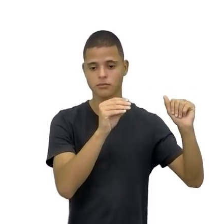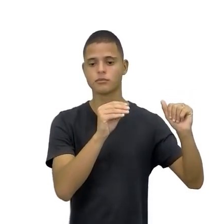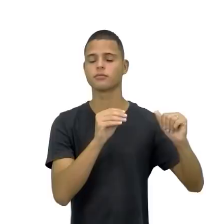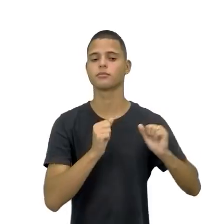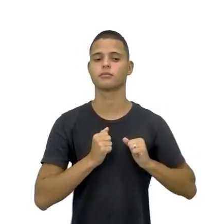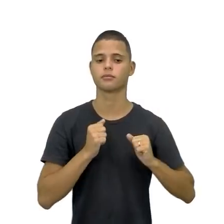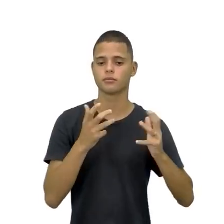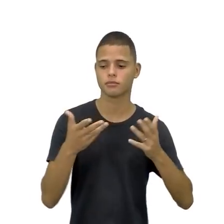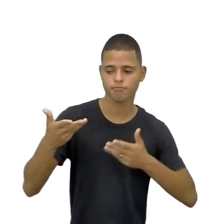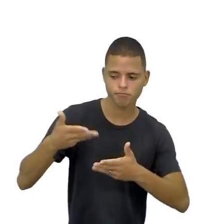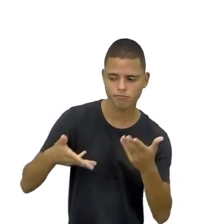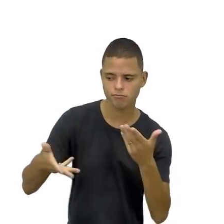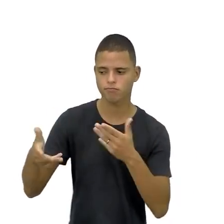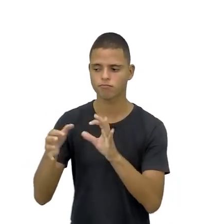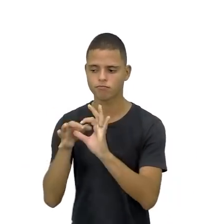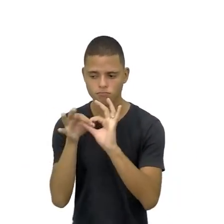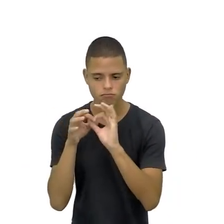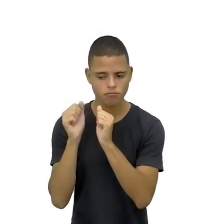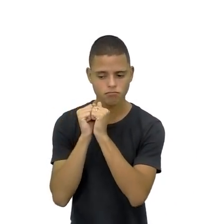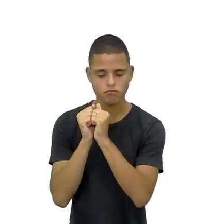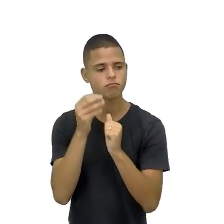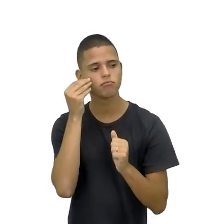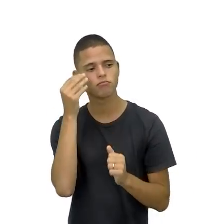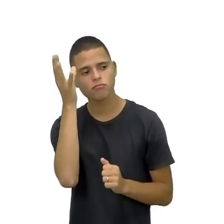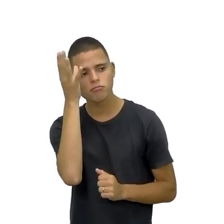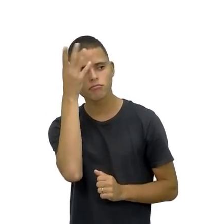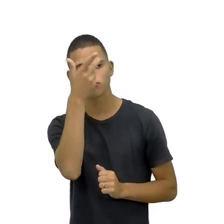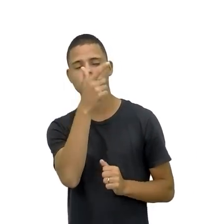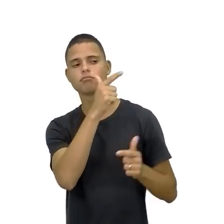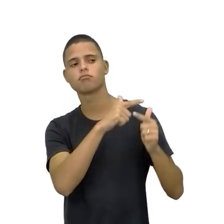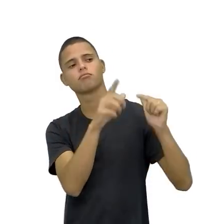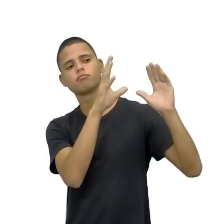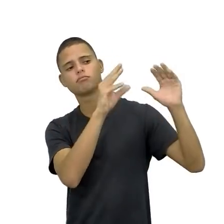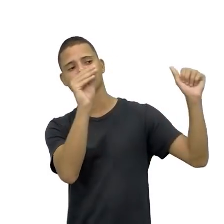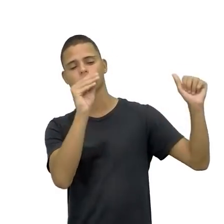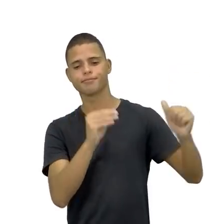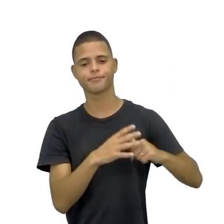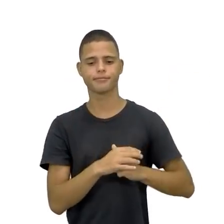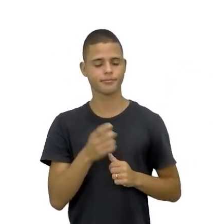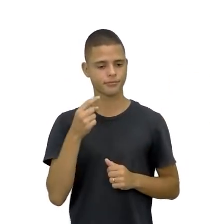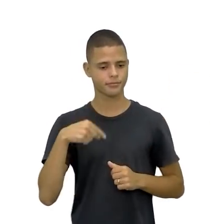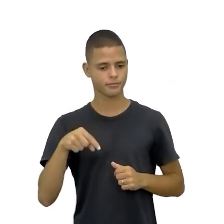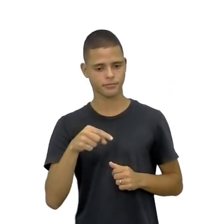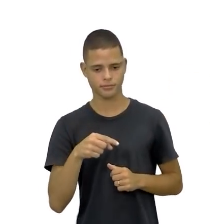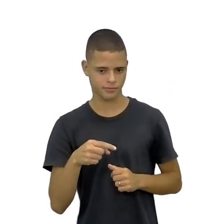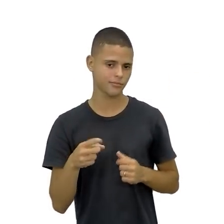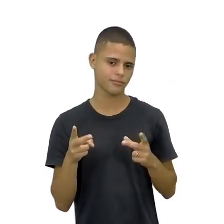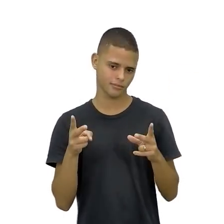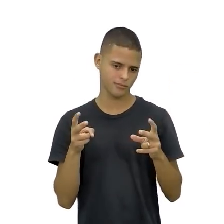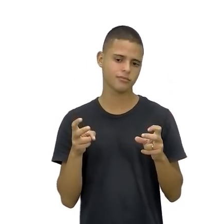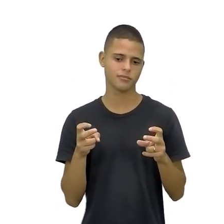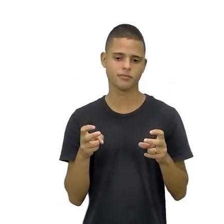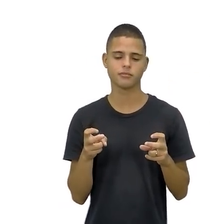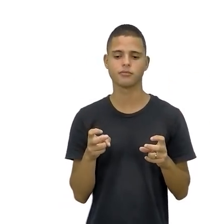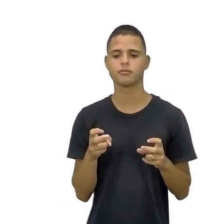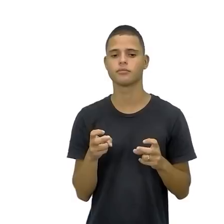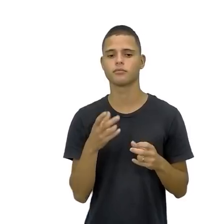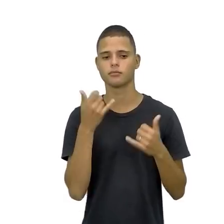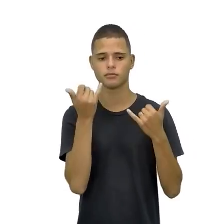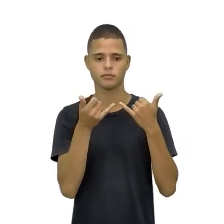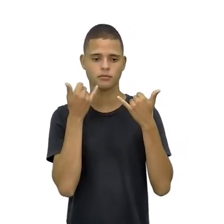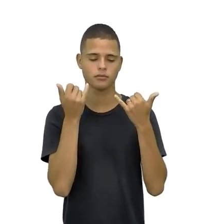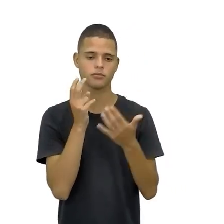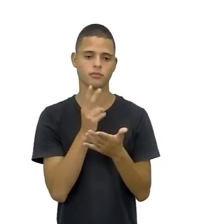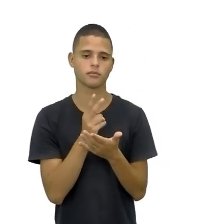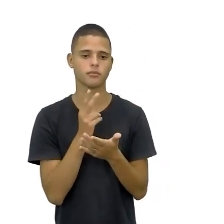maneira colaborativa de soluções. Então, nós já percebemos que o mote, né, dessas formações é sempre baseado